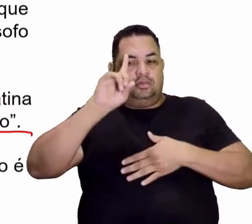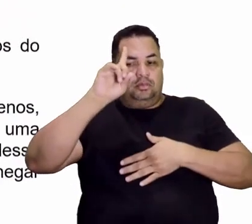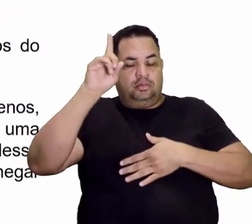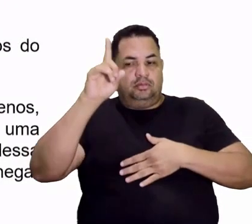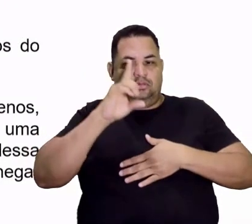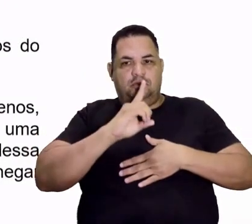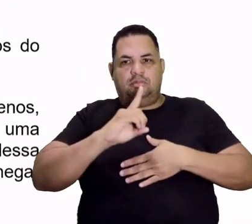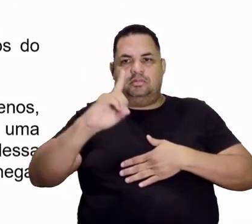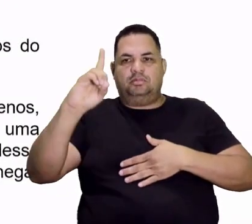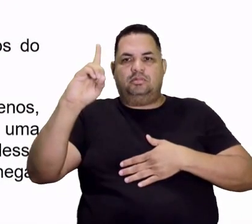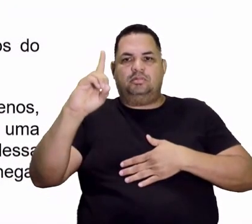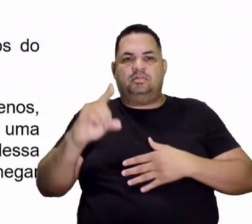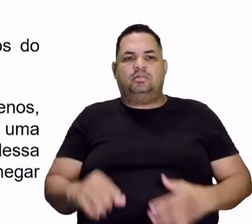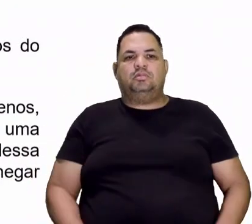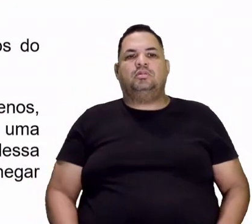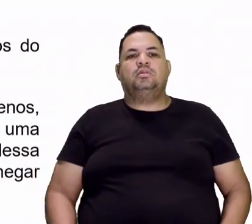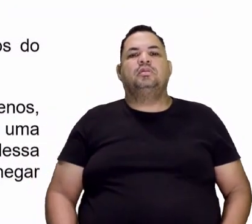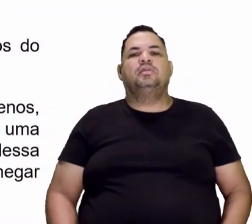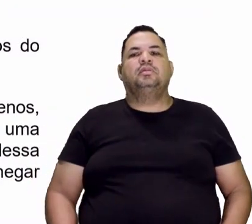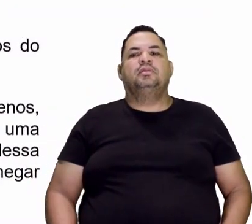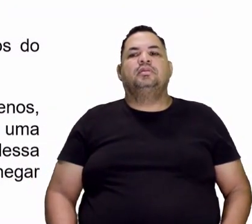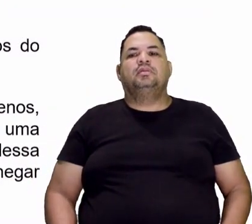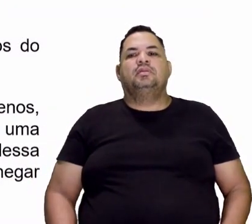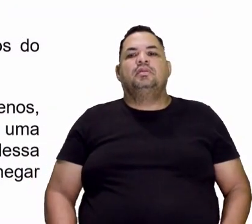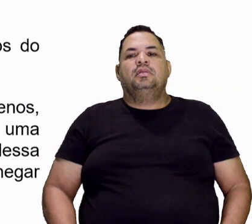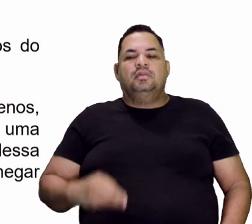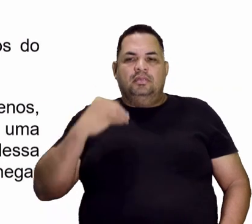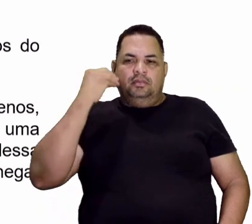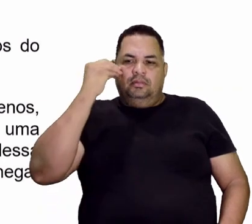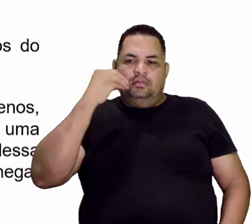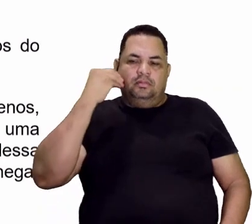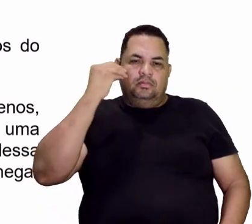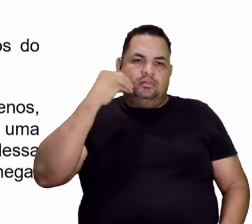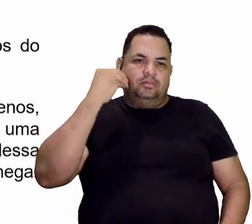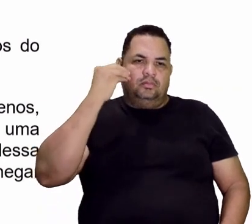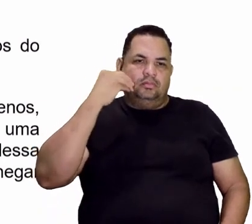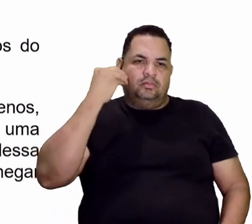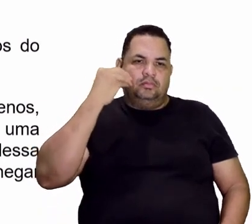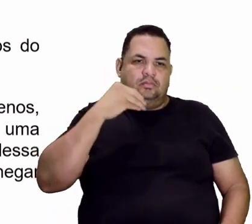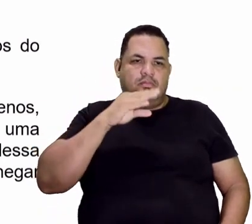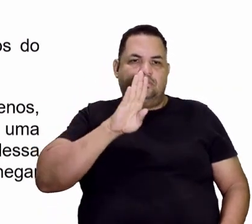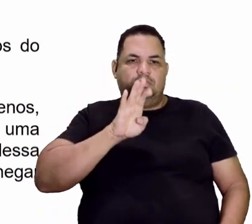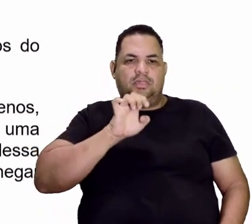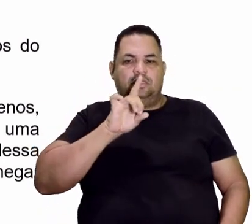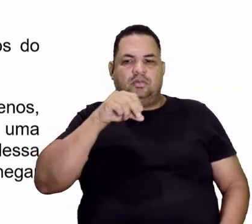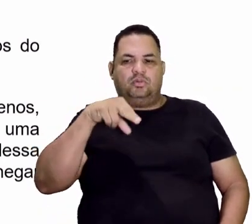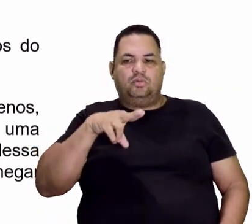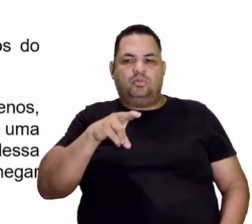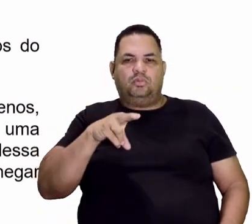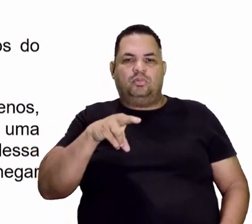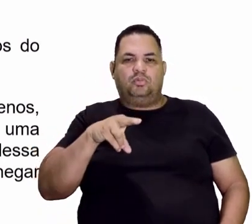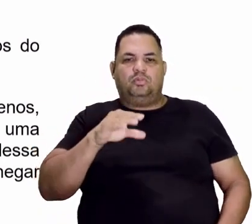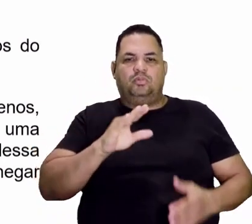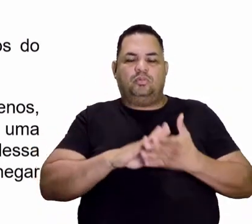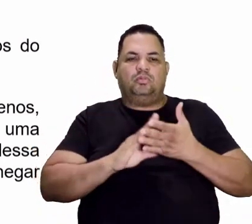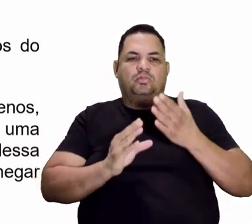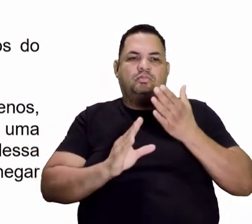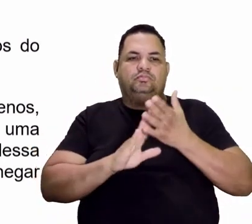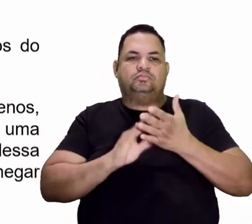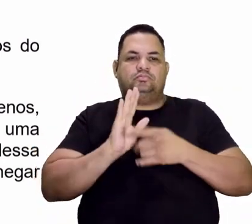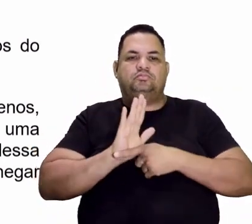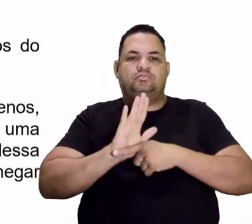ideia de Deus. Agora a questão do empirismo inglês. Francis Bacon.